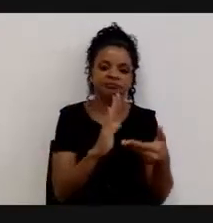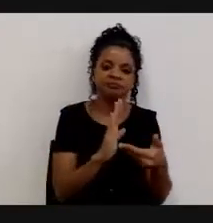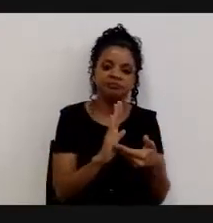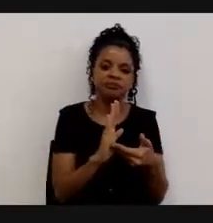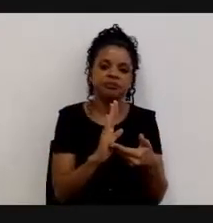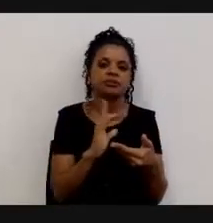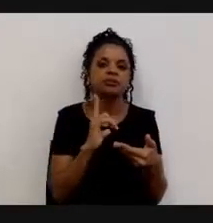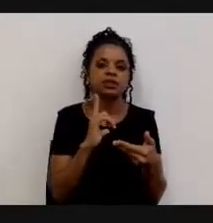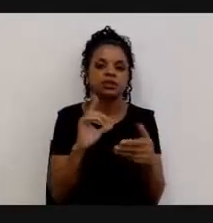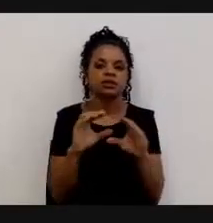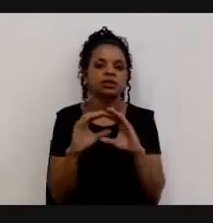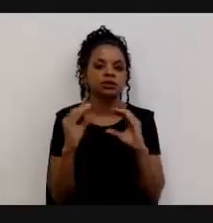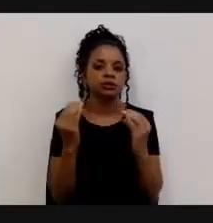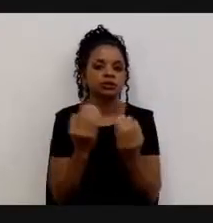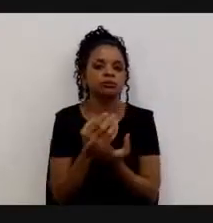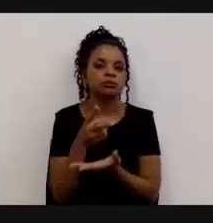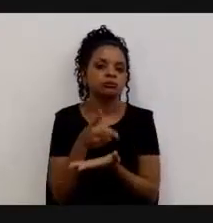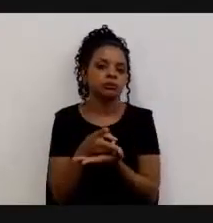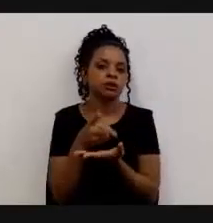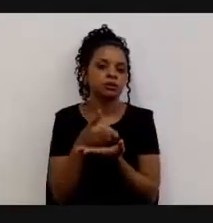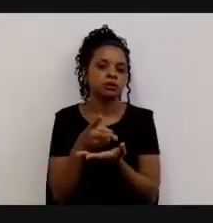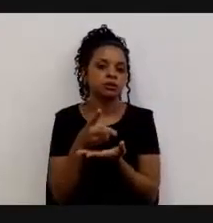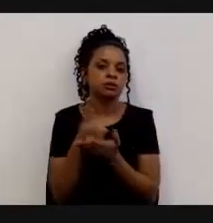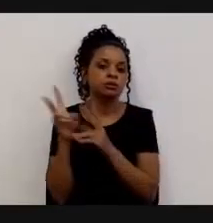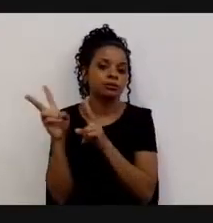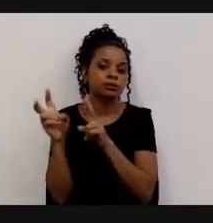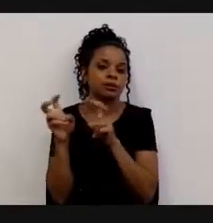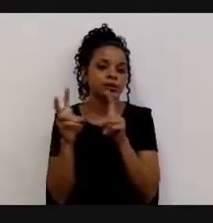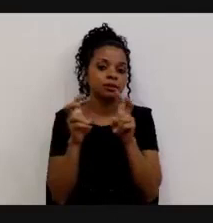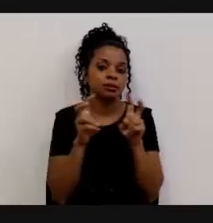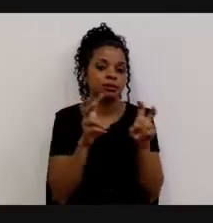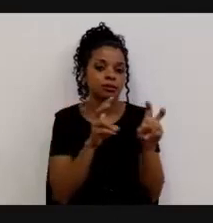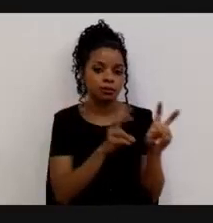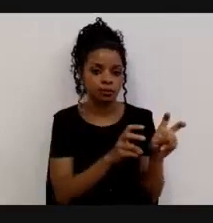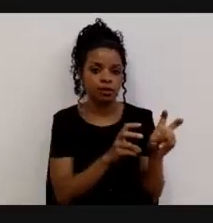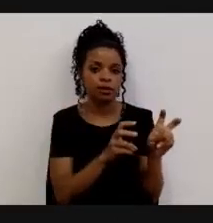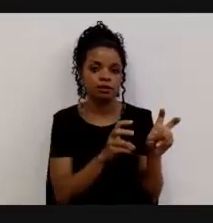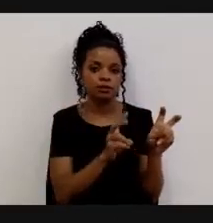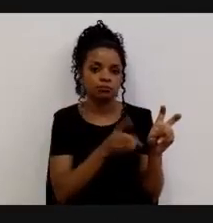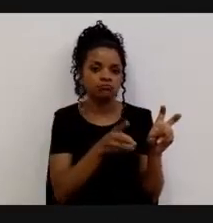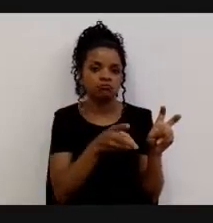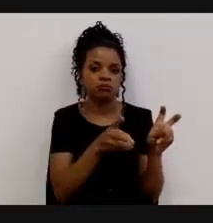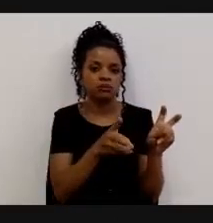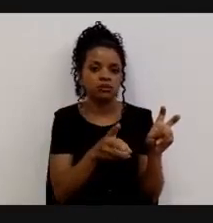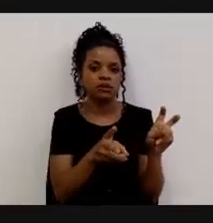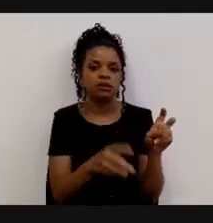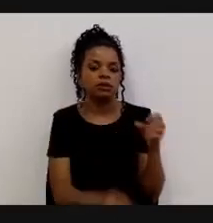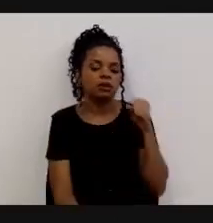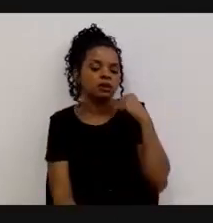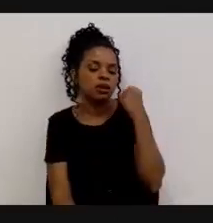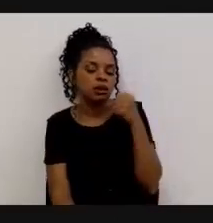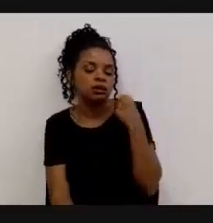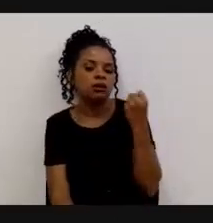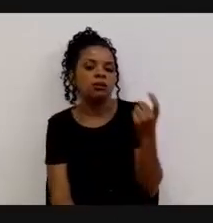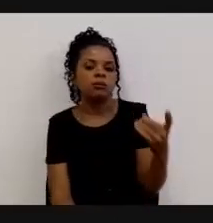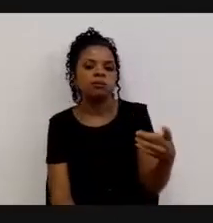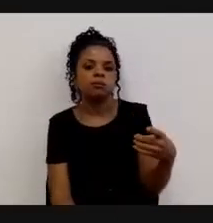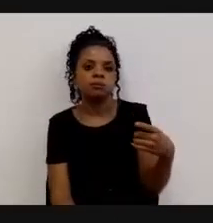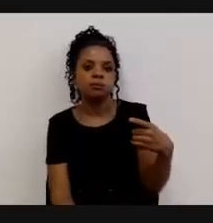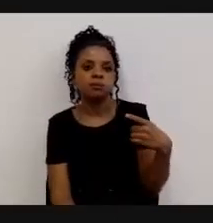as comissões permanentes que são temáticas, em que senadores, deputados se